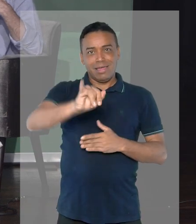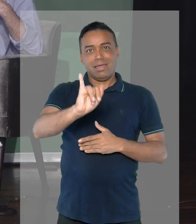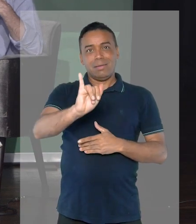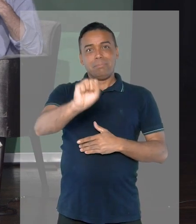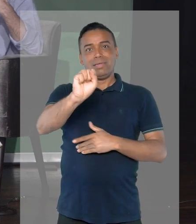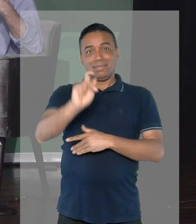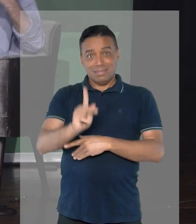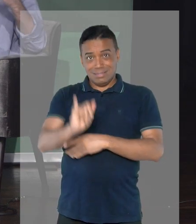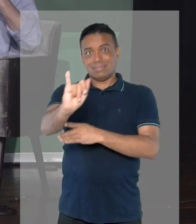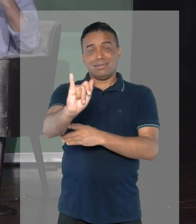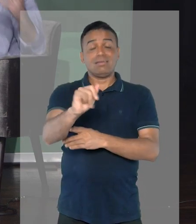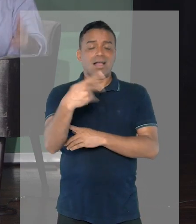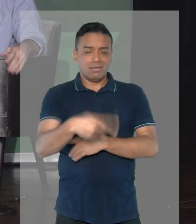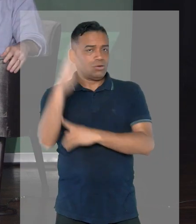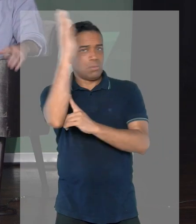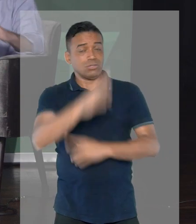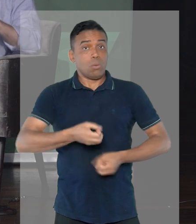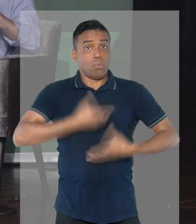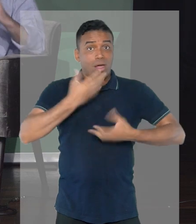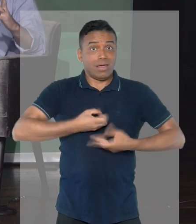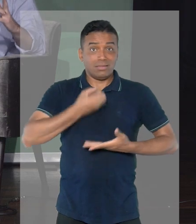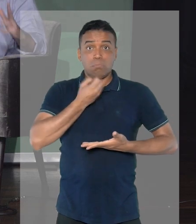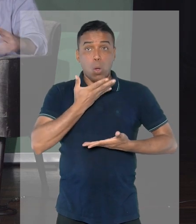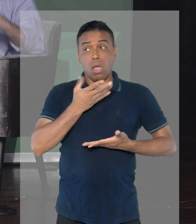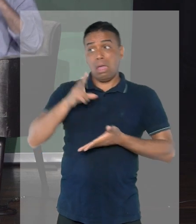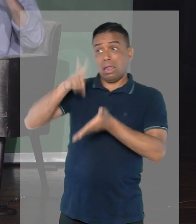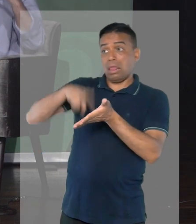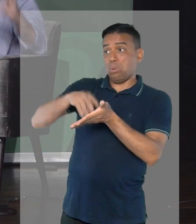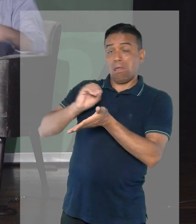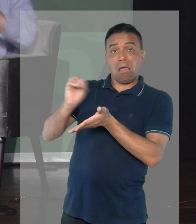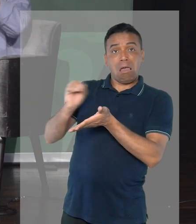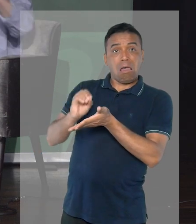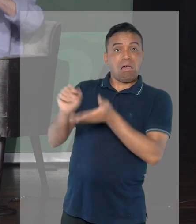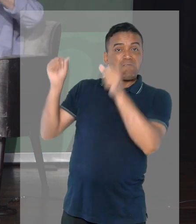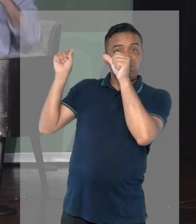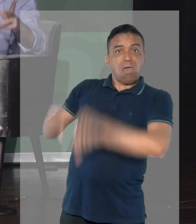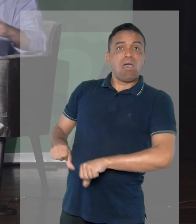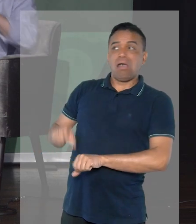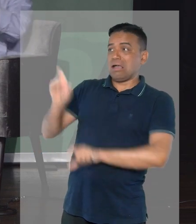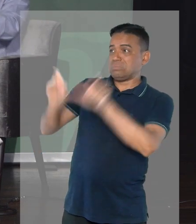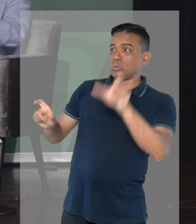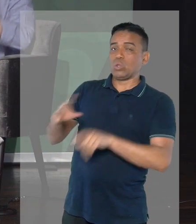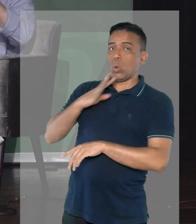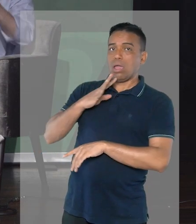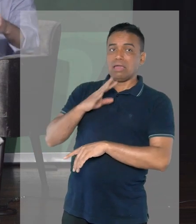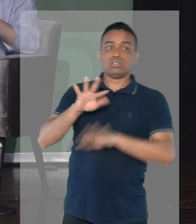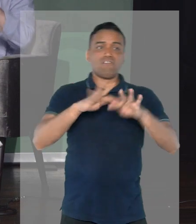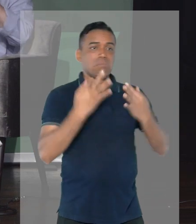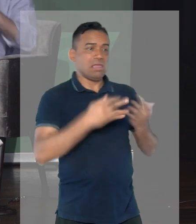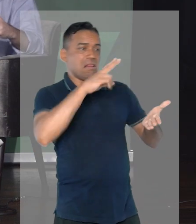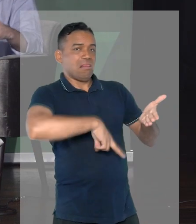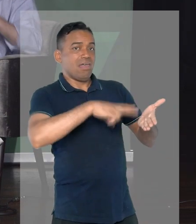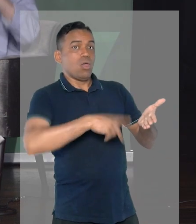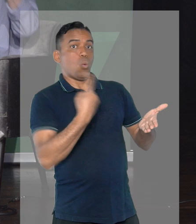essa coisa de... Tem uma coisa no Brasil de que poeta bom é poeta não lido, né? O poeta fracassado, o poeta que ninguém leu, só ele, a família